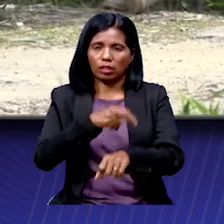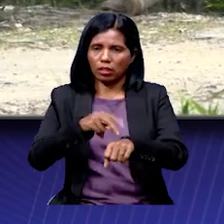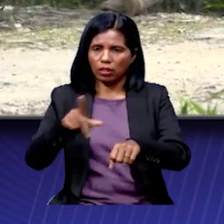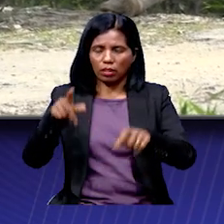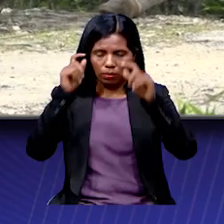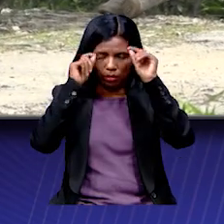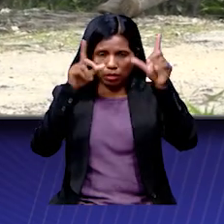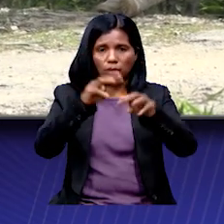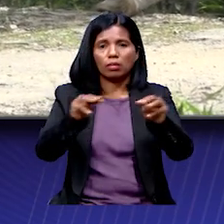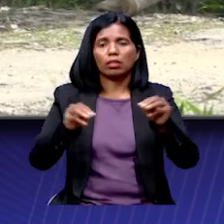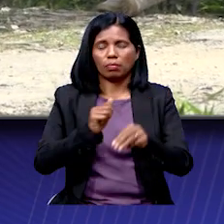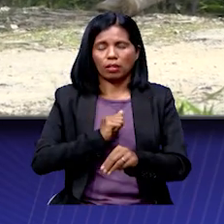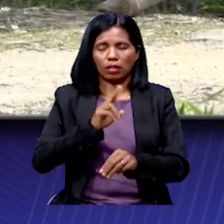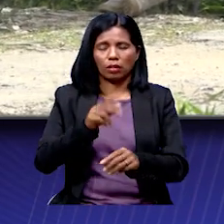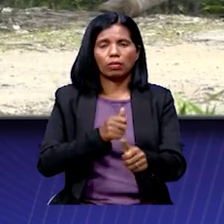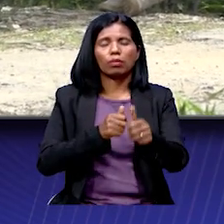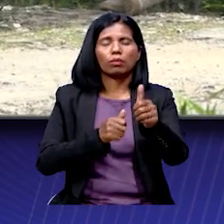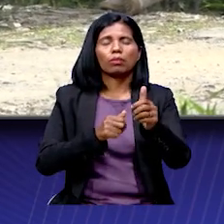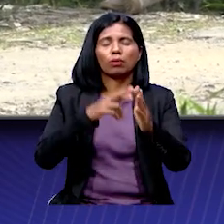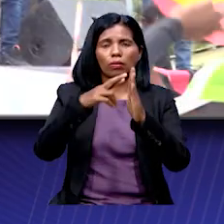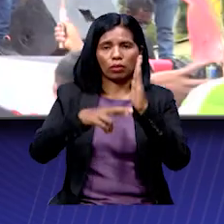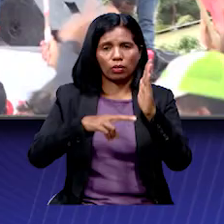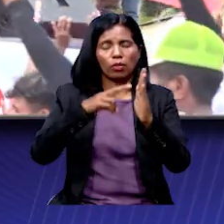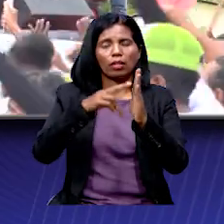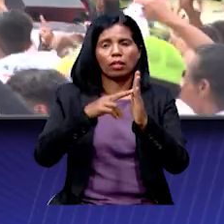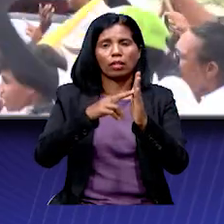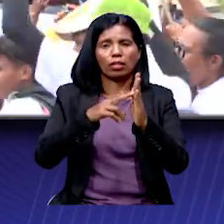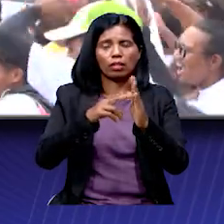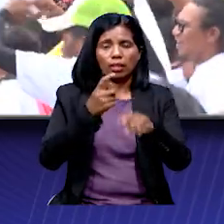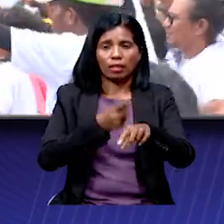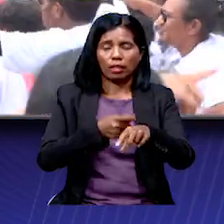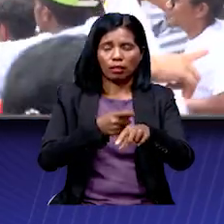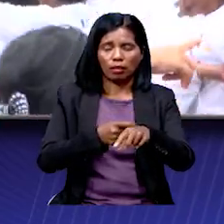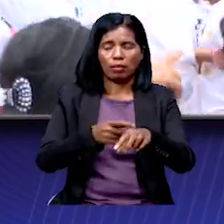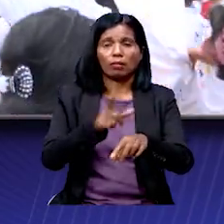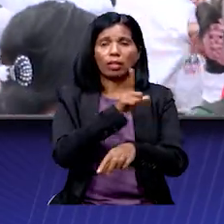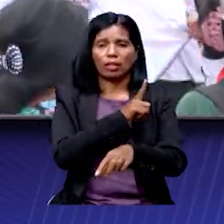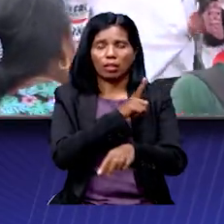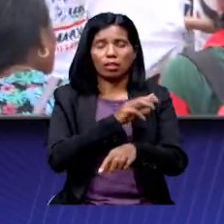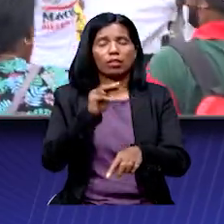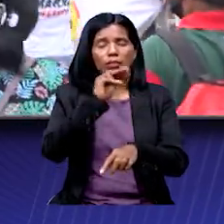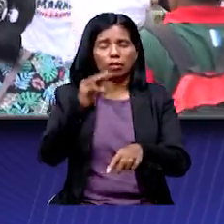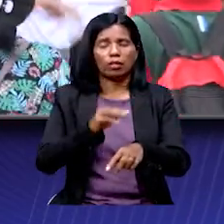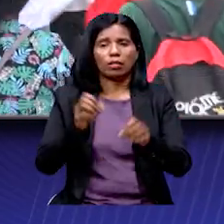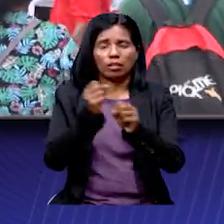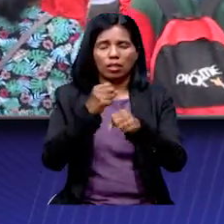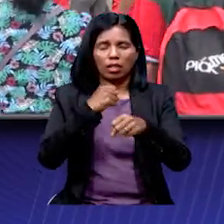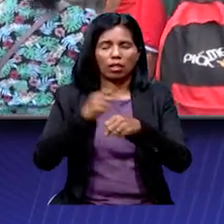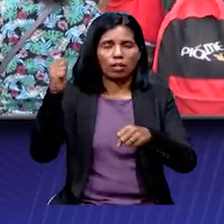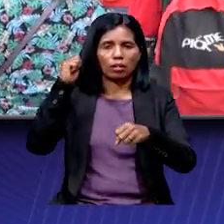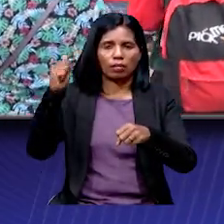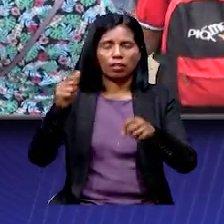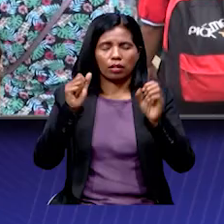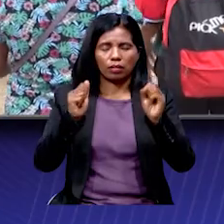Município Aileu. Tuir horário, candidato presidente República Leriana Timor e a segunda-feira, né, se halau campanha e a